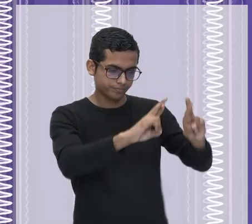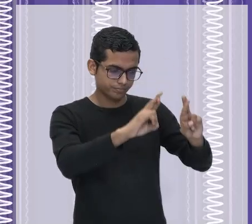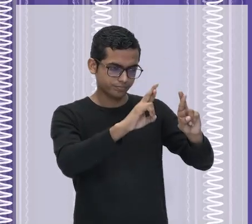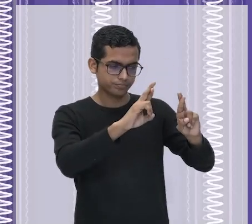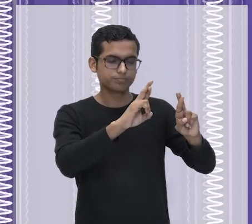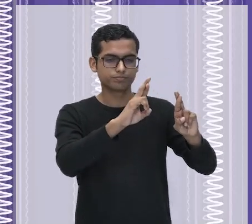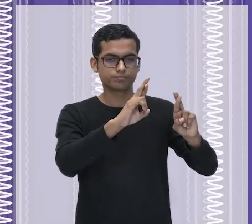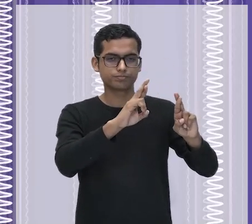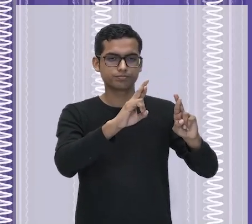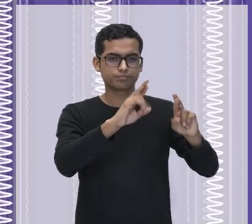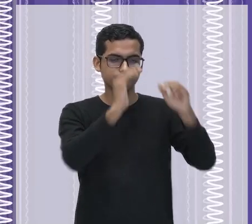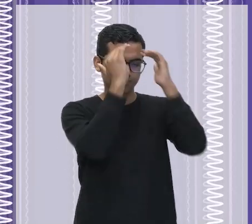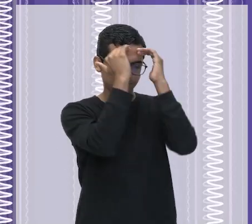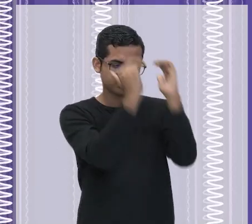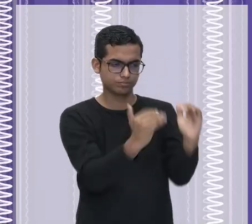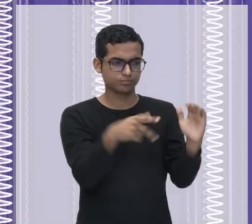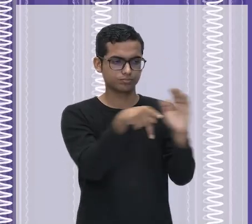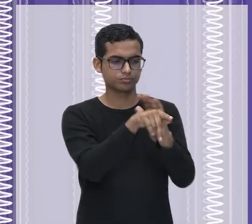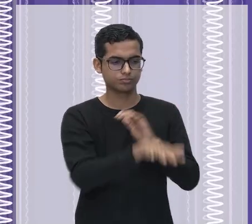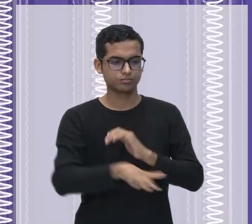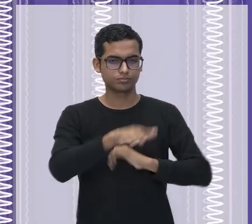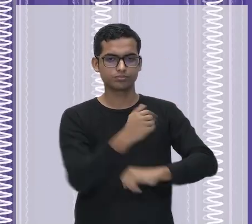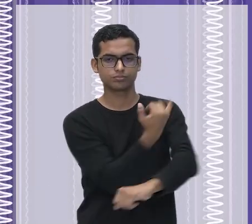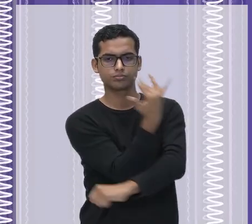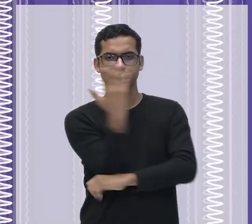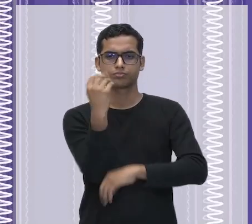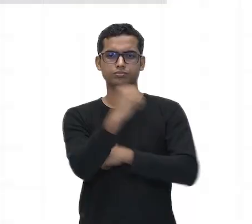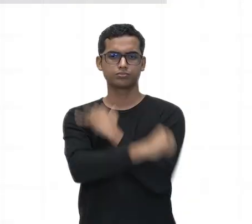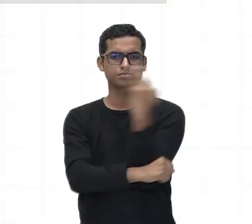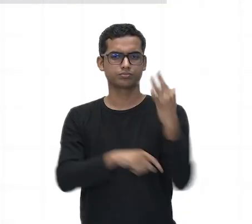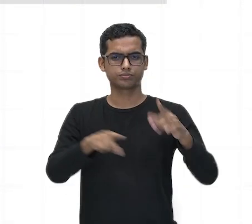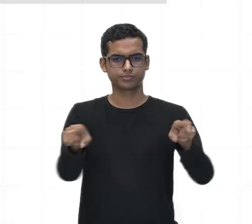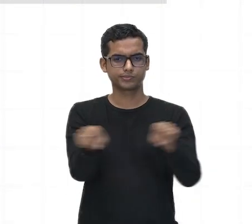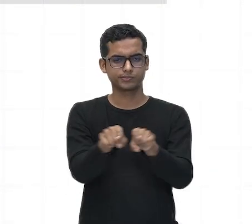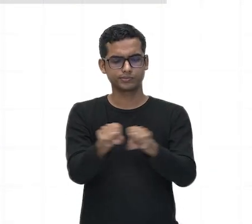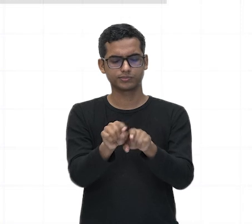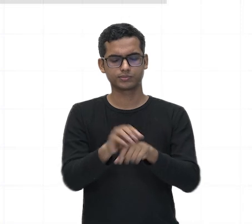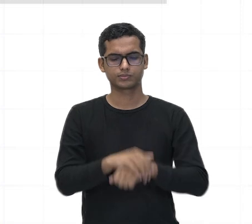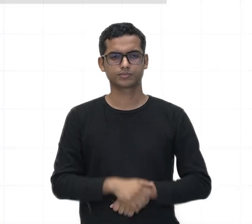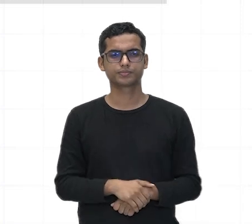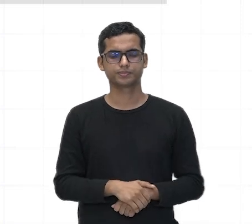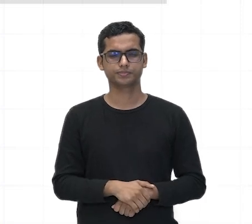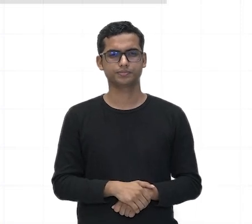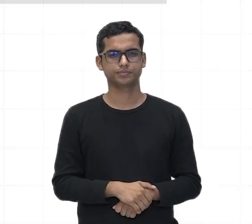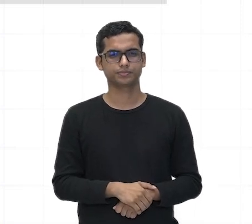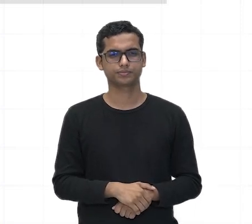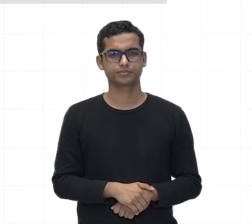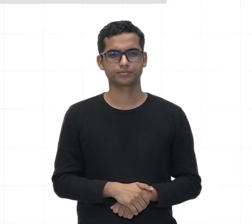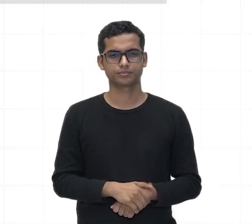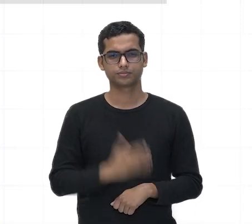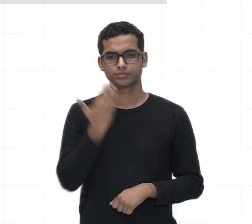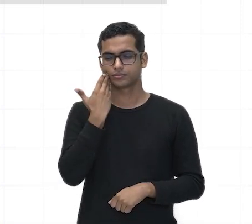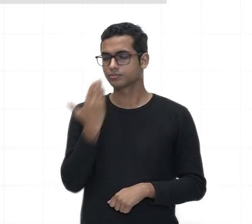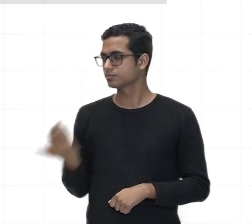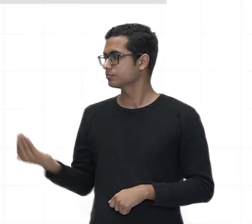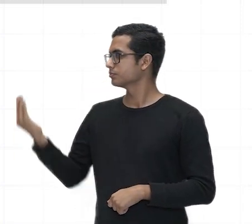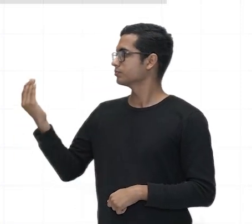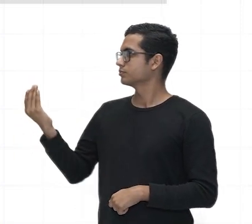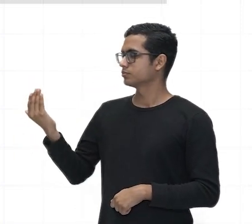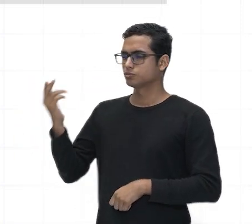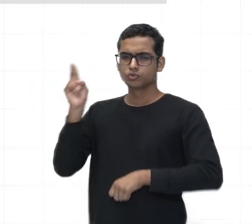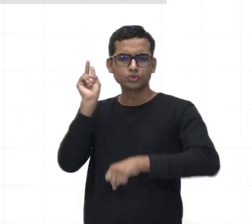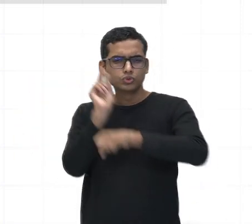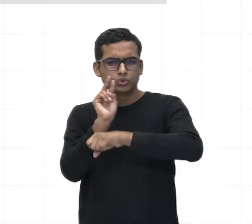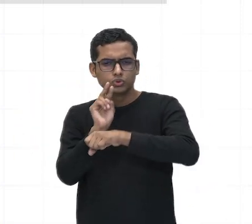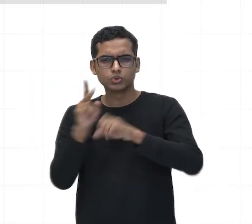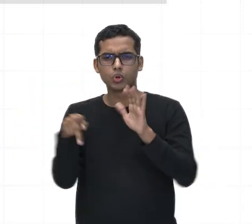reverência a essa realidade. Né? Nessas religiões, há o cuidado com